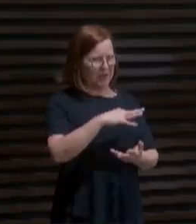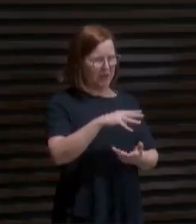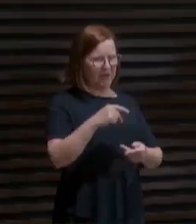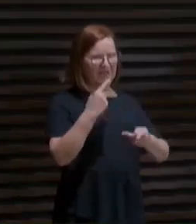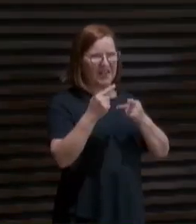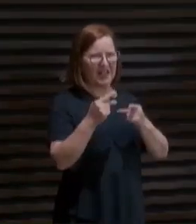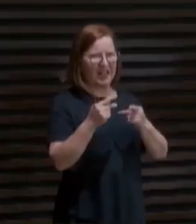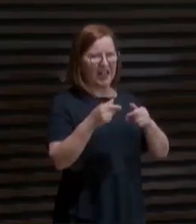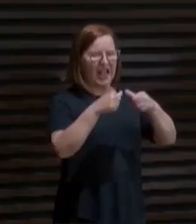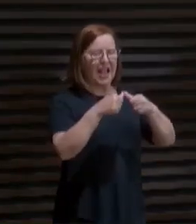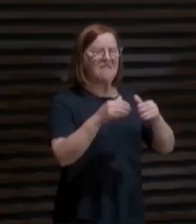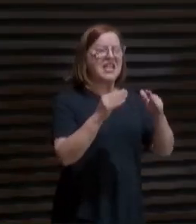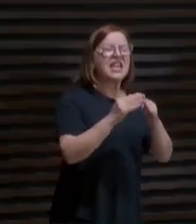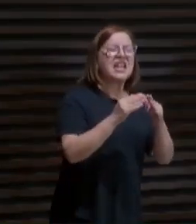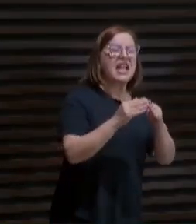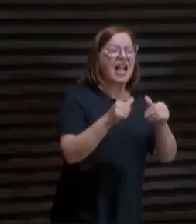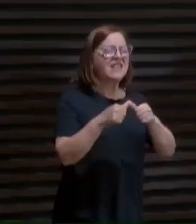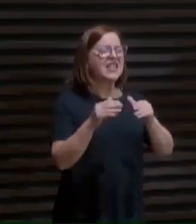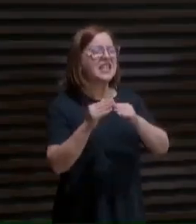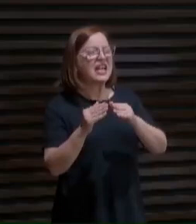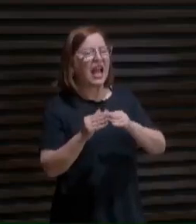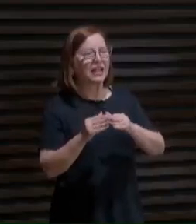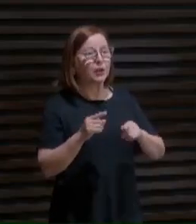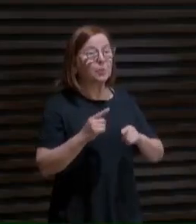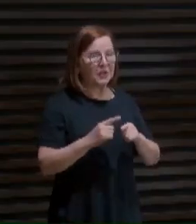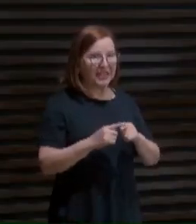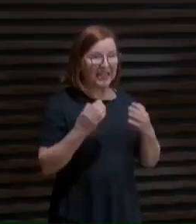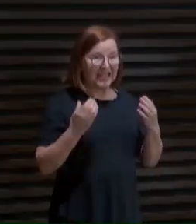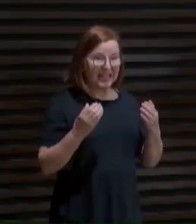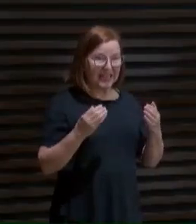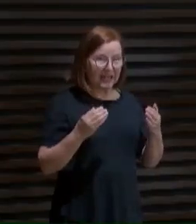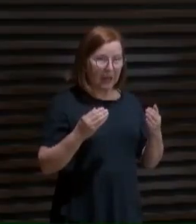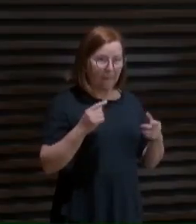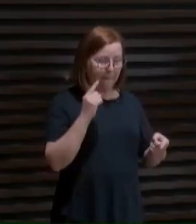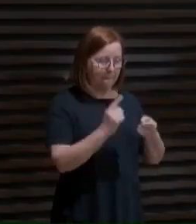em casa, para tirar o quê? A comunhão e o caminho da fé.